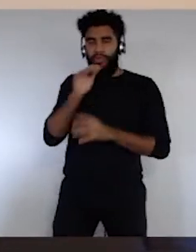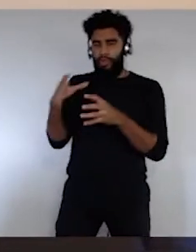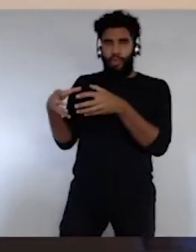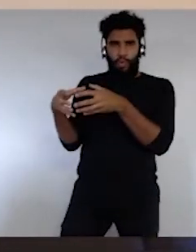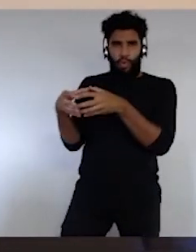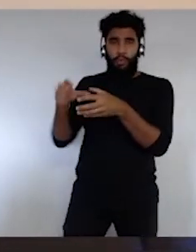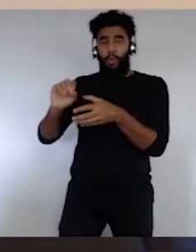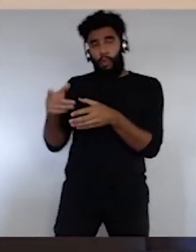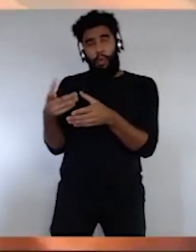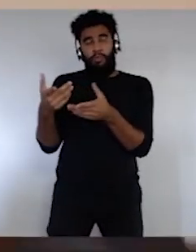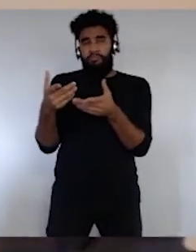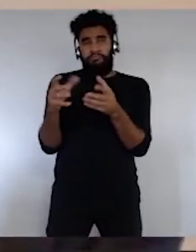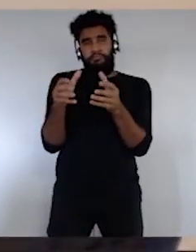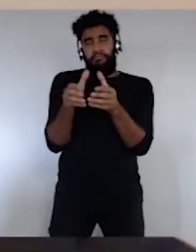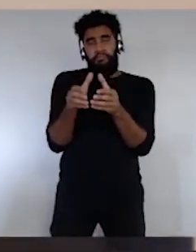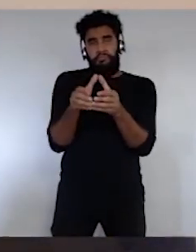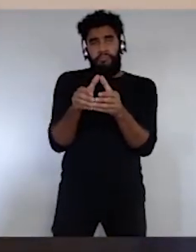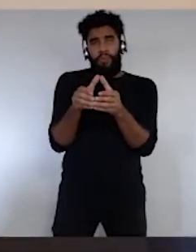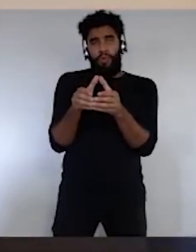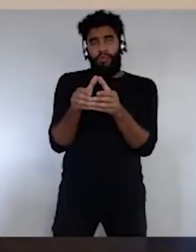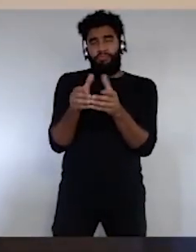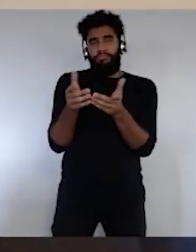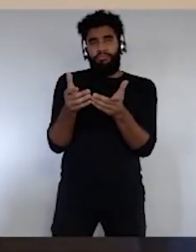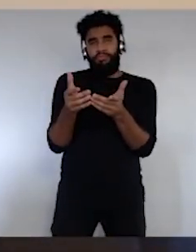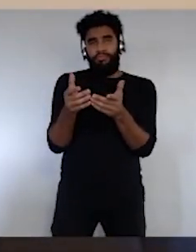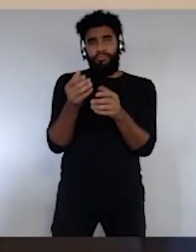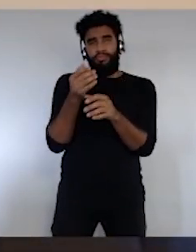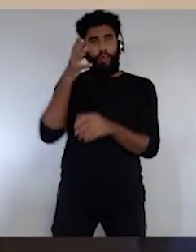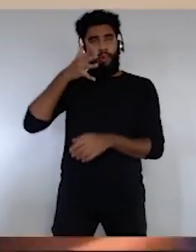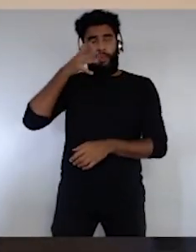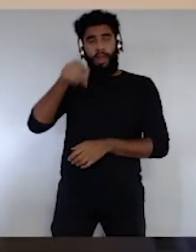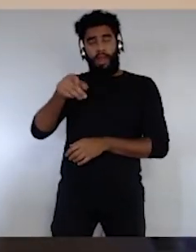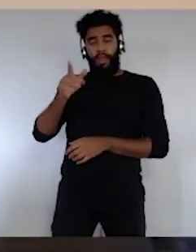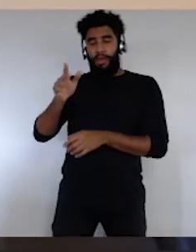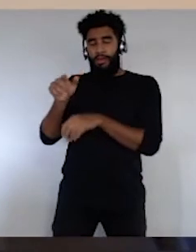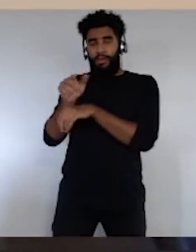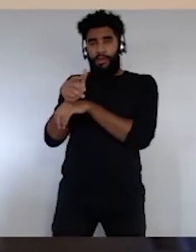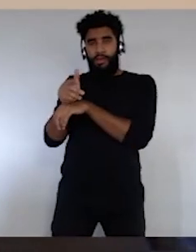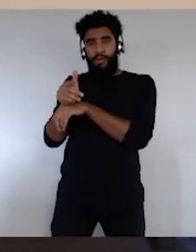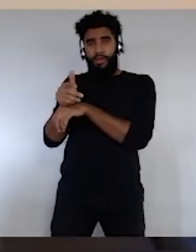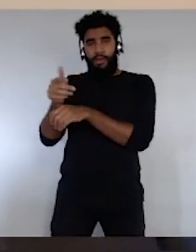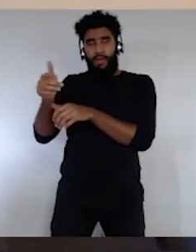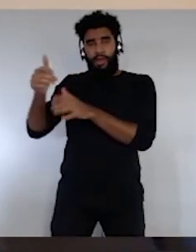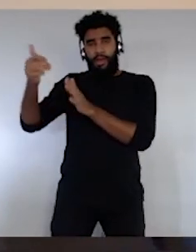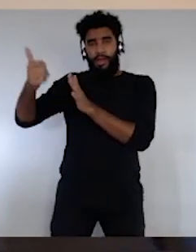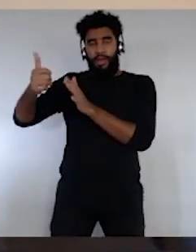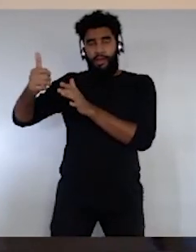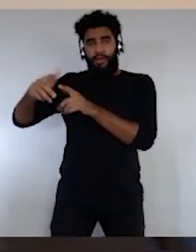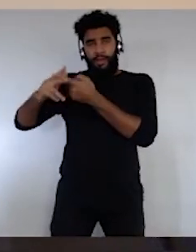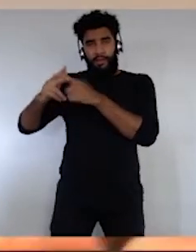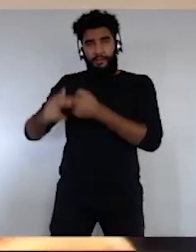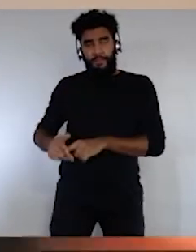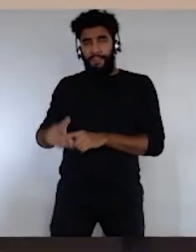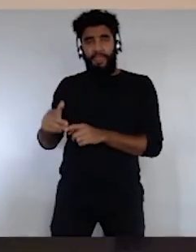evite essa execução. Agora, elas são medidas muito radicais. Né? A OAB tem posição sobre o